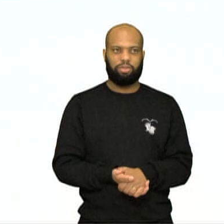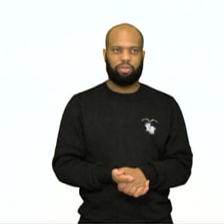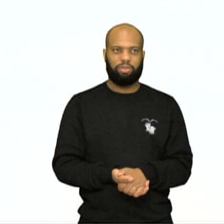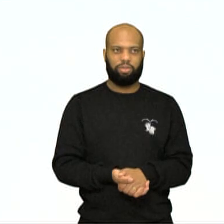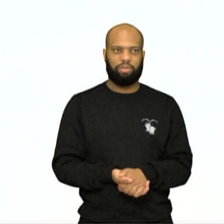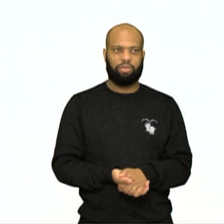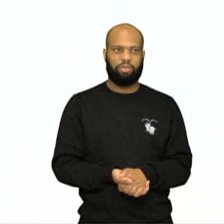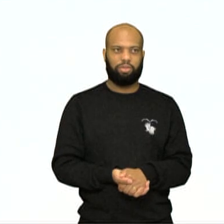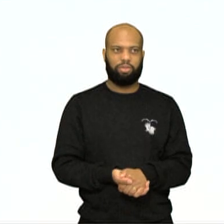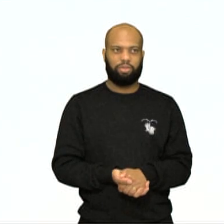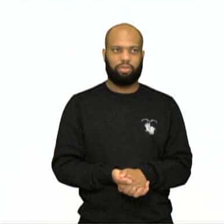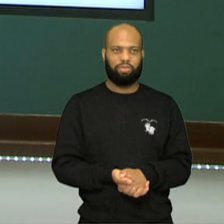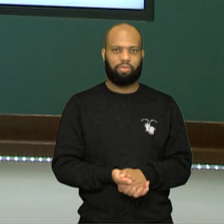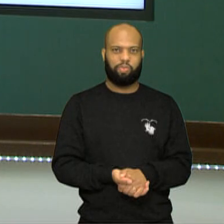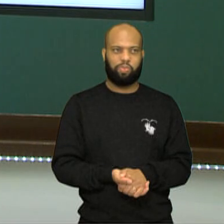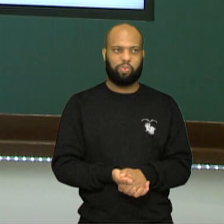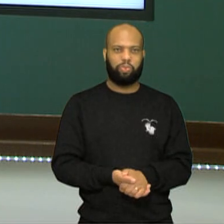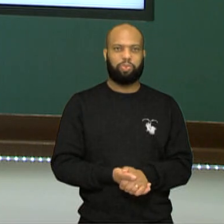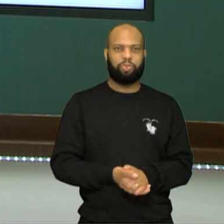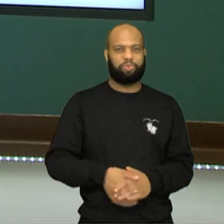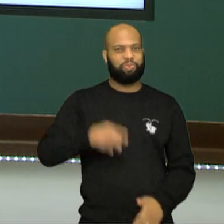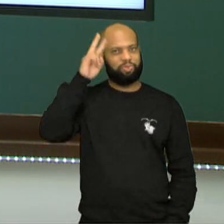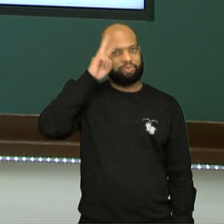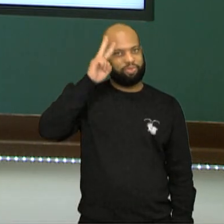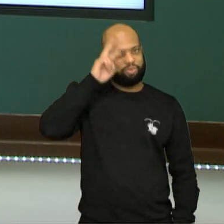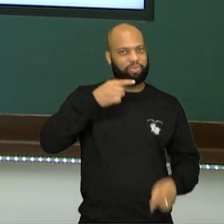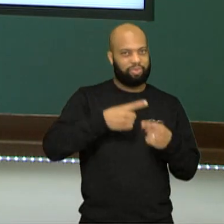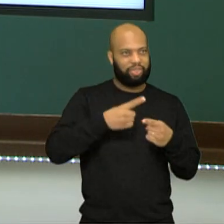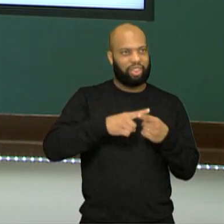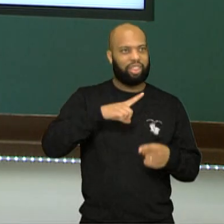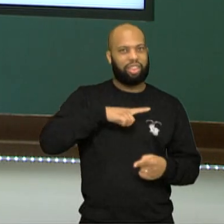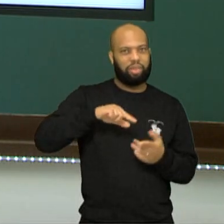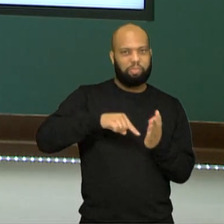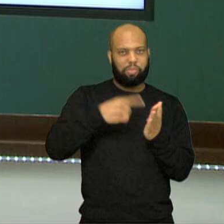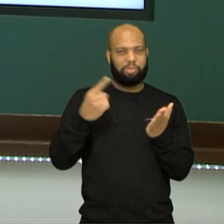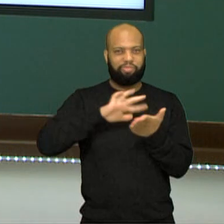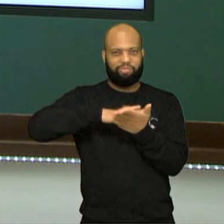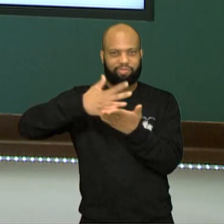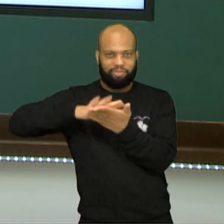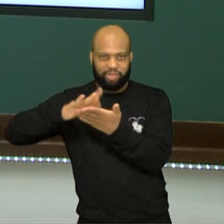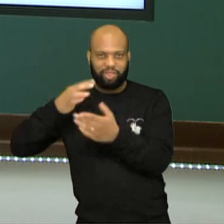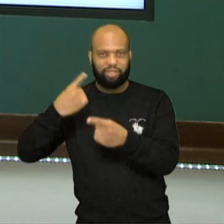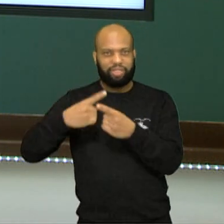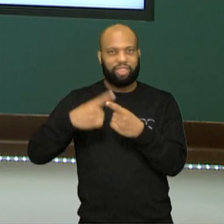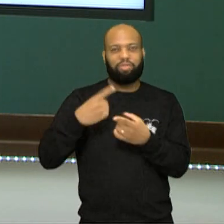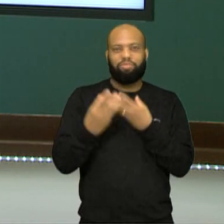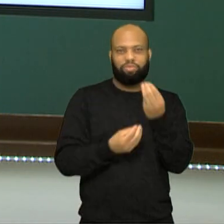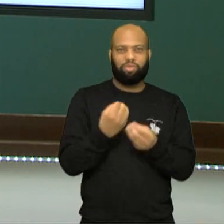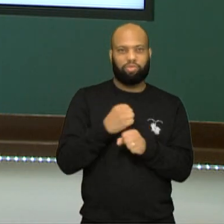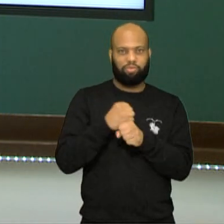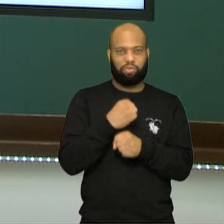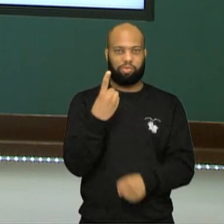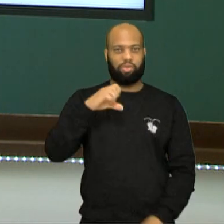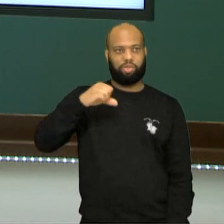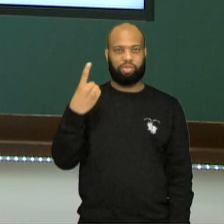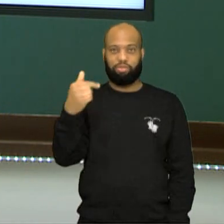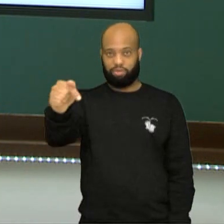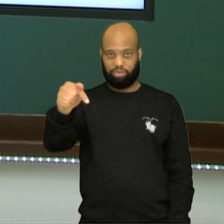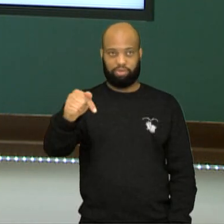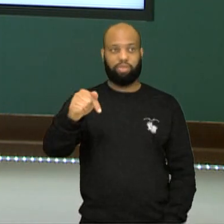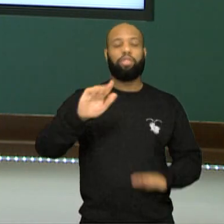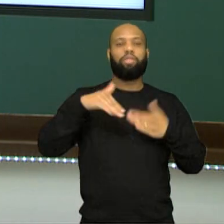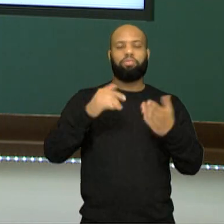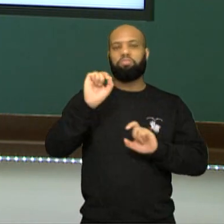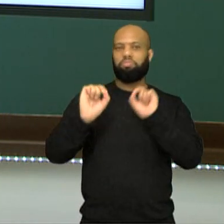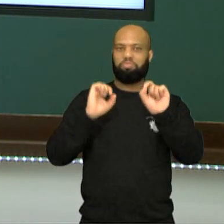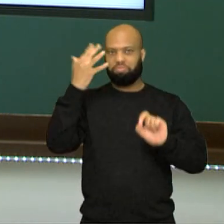Então, pessoal, é só para lembrar que o primeiro samba, pelo telefone registrado, né, foi concebido em 1917, tá?